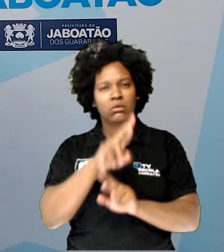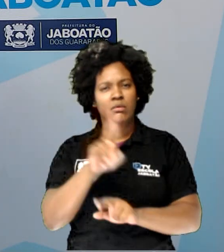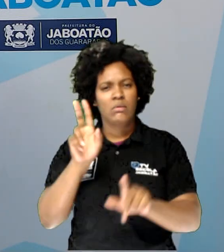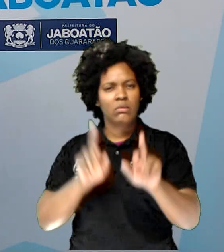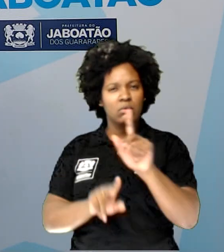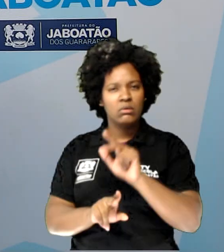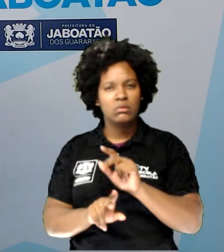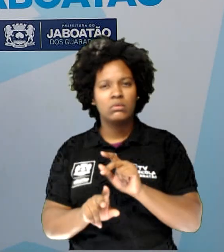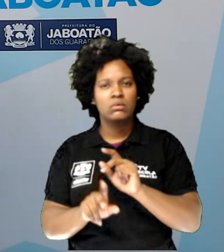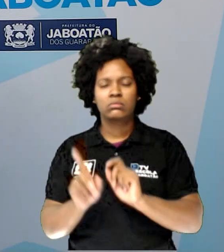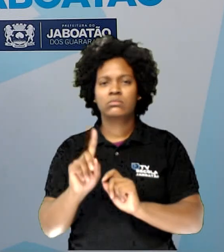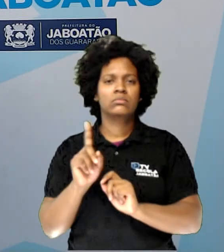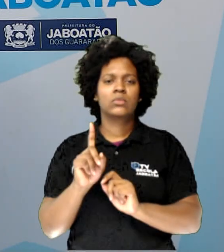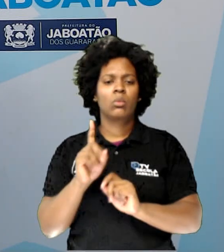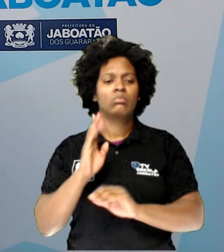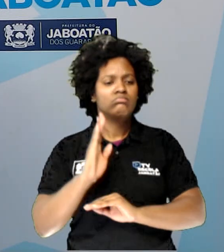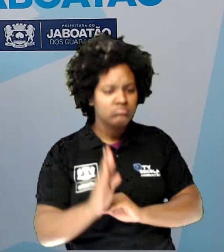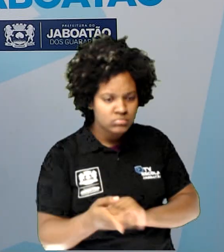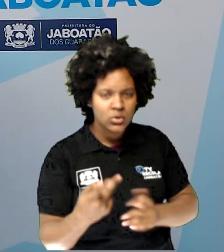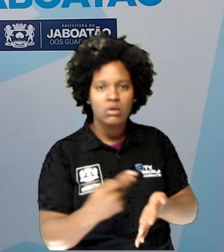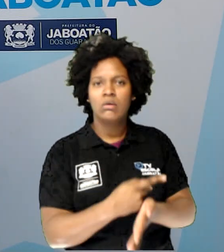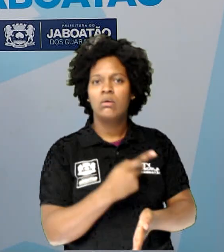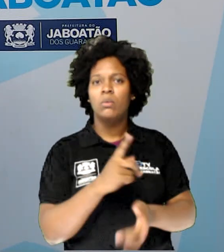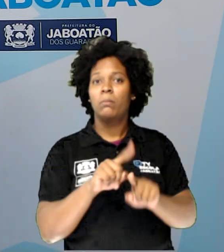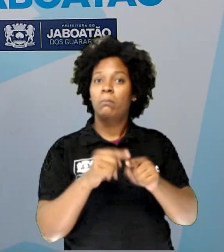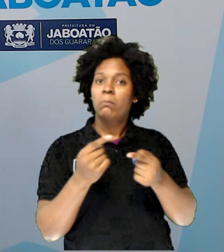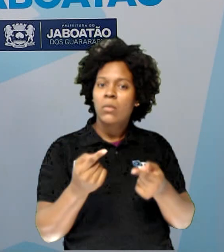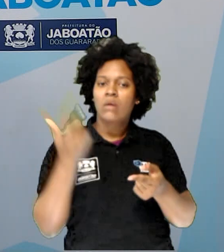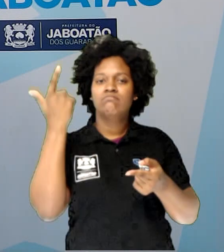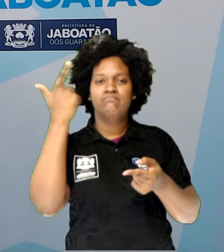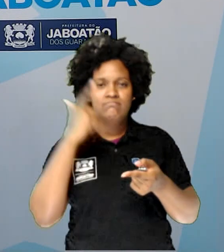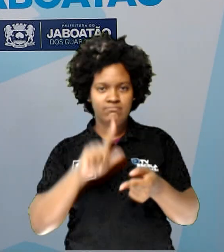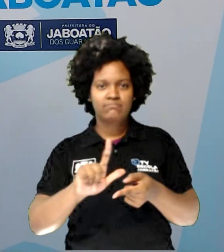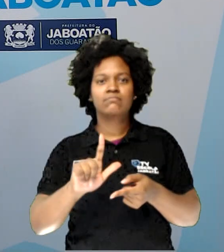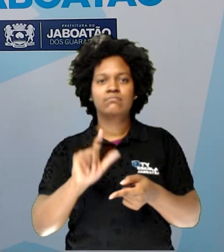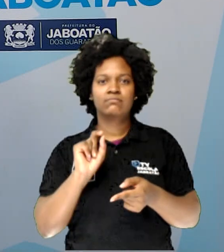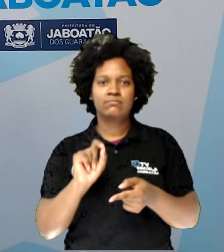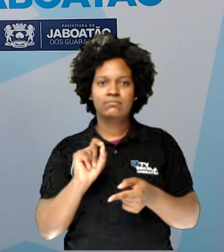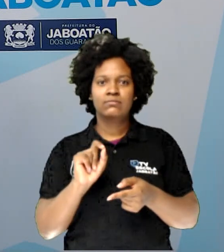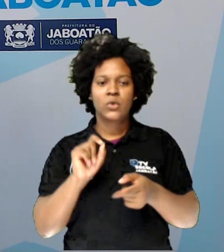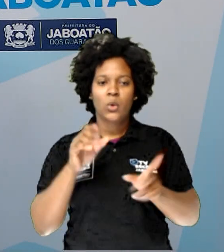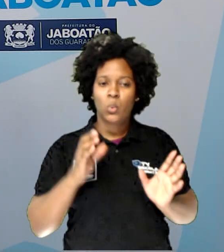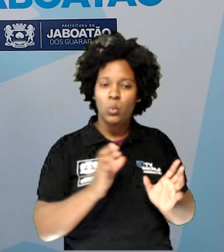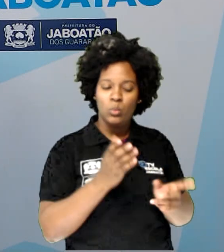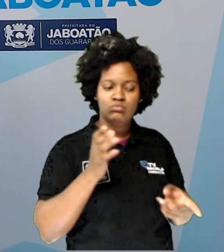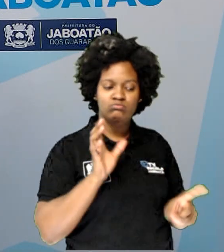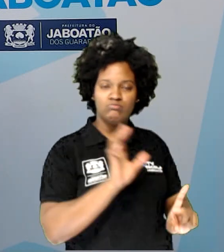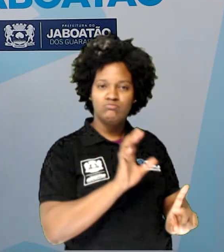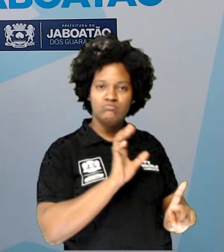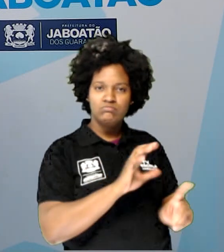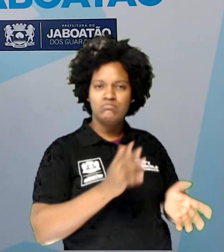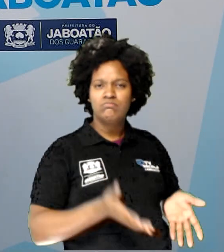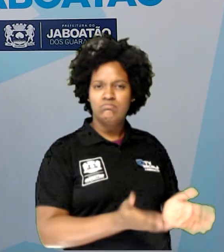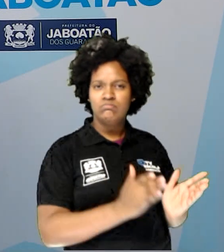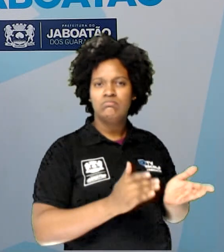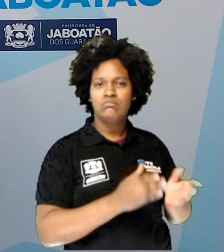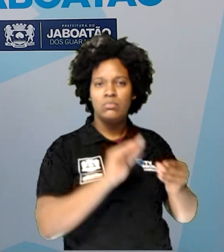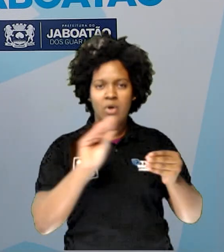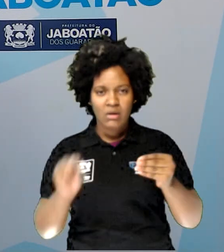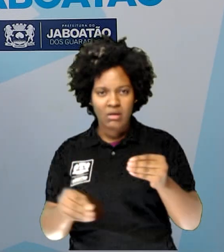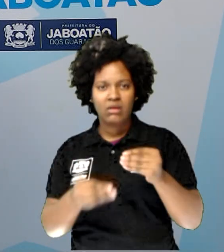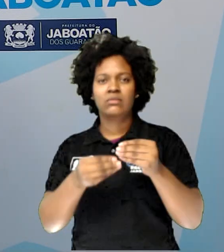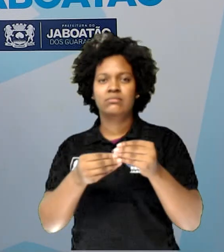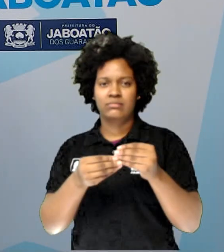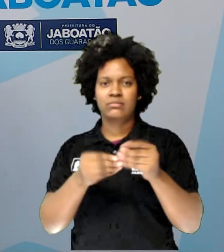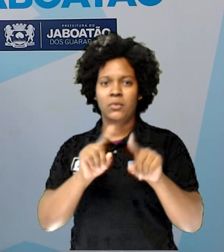oposição. Ela já ia ser feita, mas ganhou, né, um impulso extra. Ou seja, isso é uma reiteração.